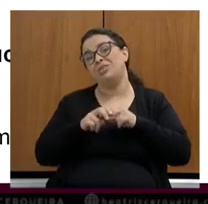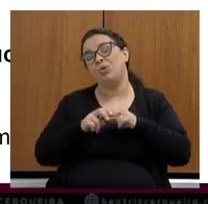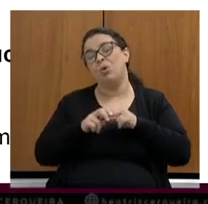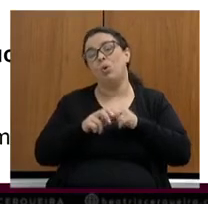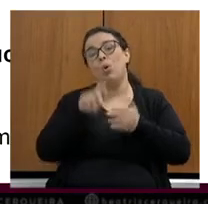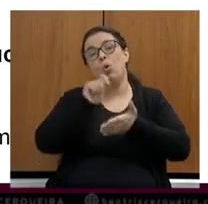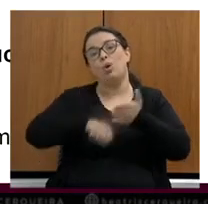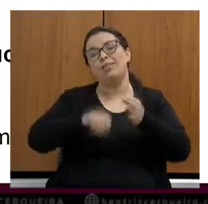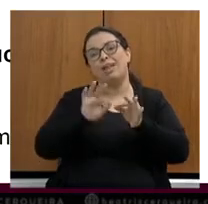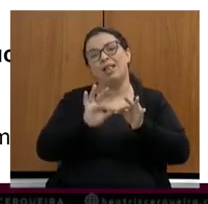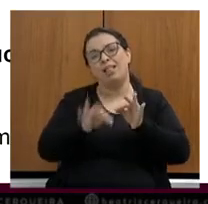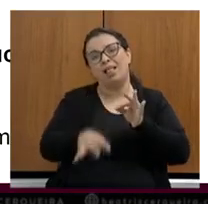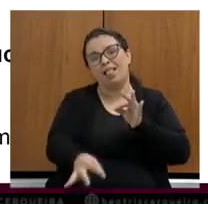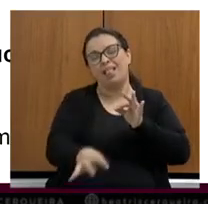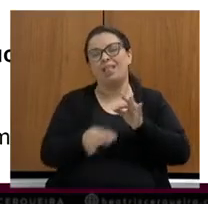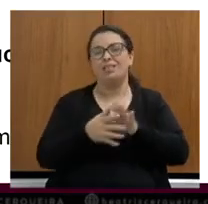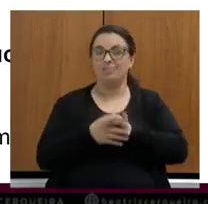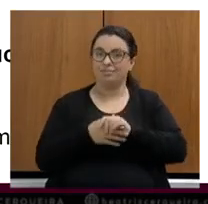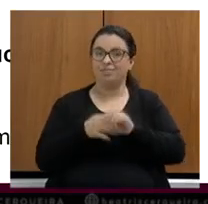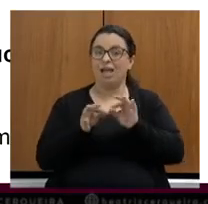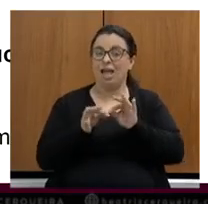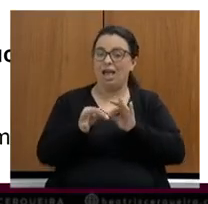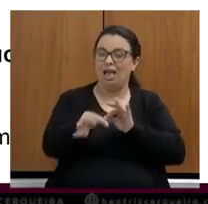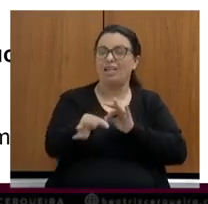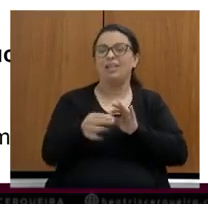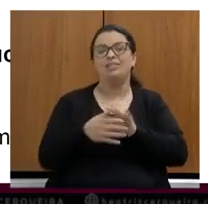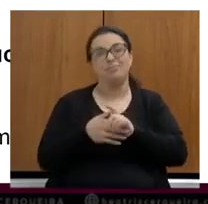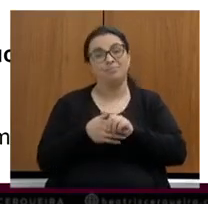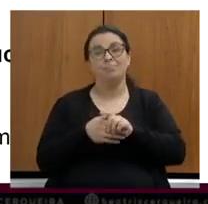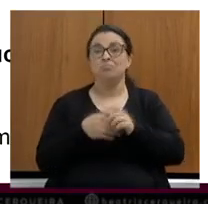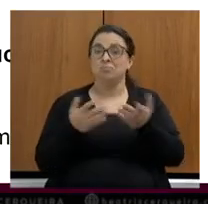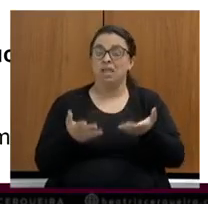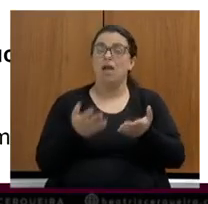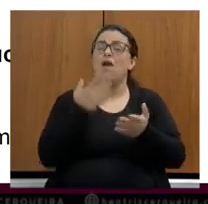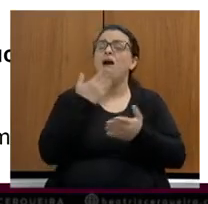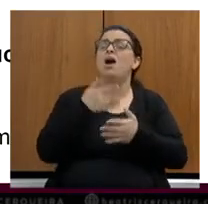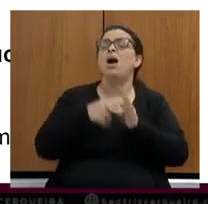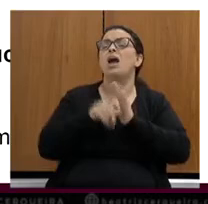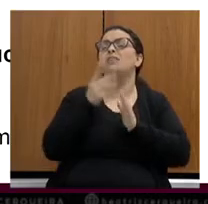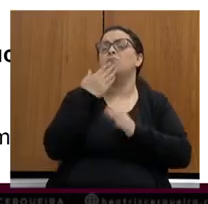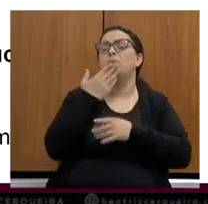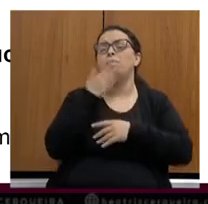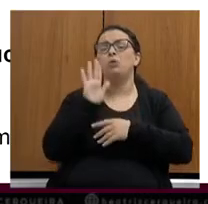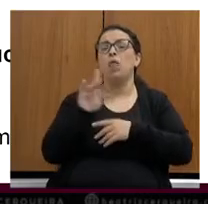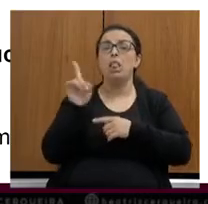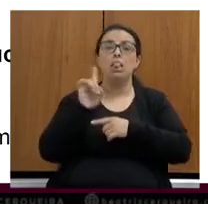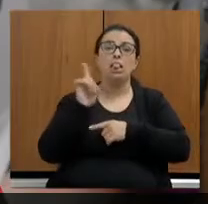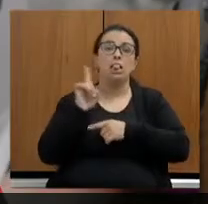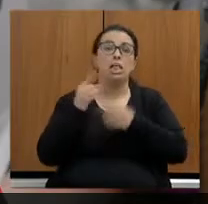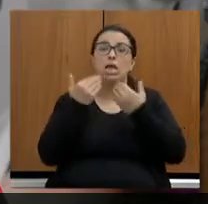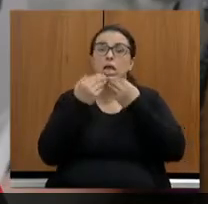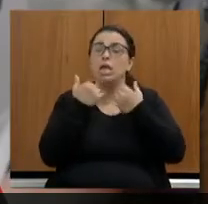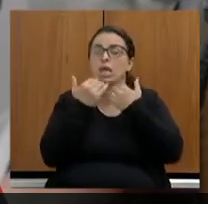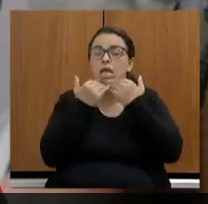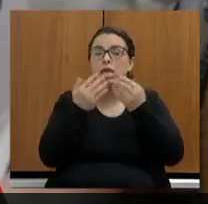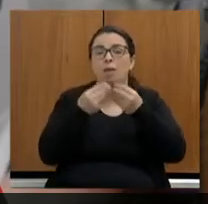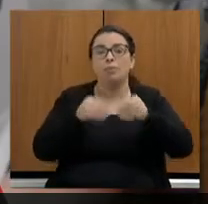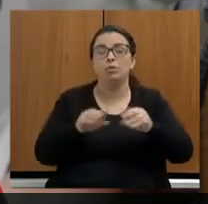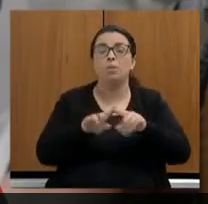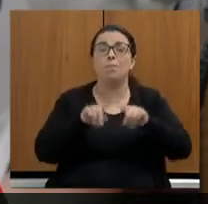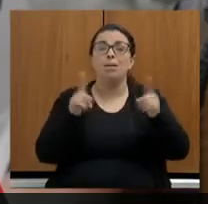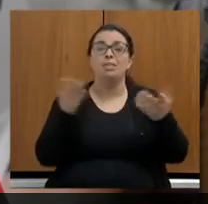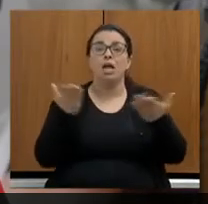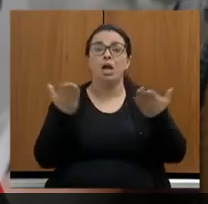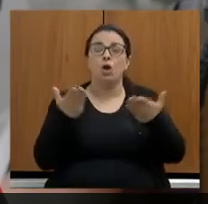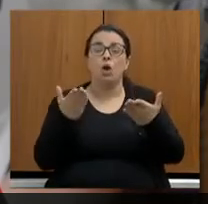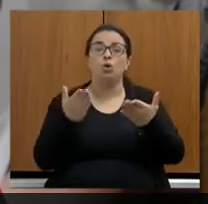foi prometido que ninguém seja prejudicado agora os servidores efetivos os municípios que aderiram estão lindo não sabe o que que vai